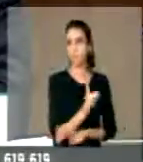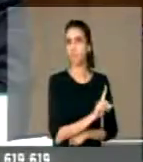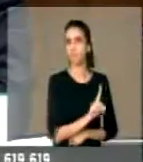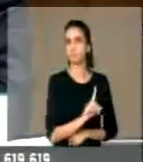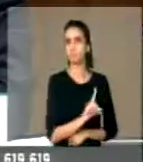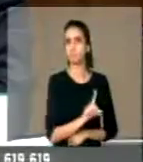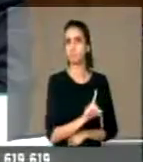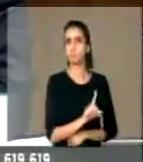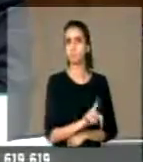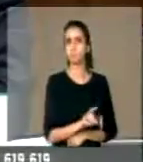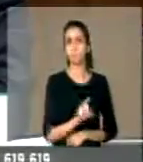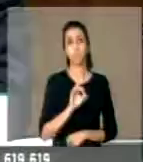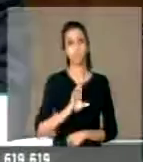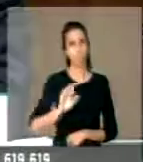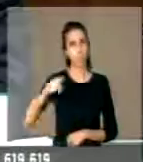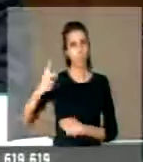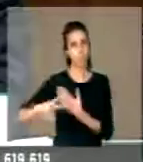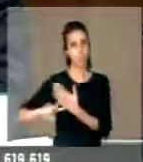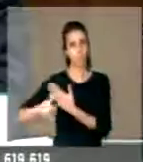a que a desencadeou.